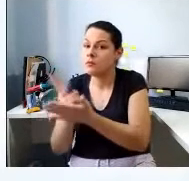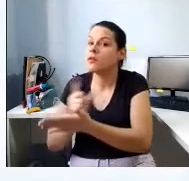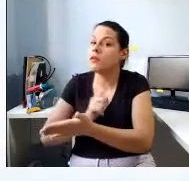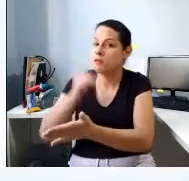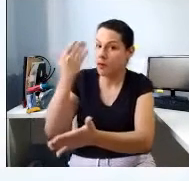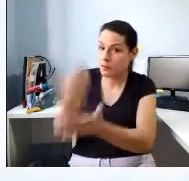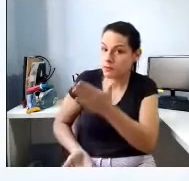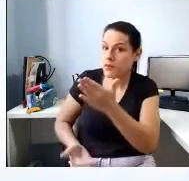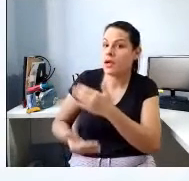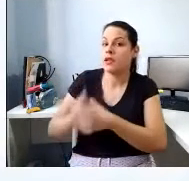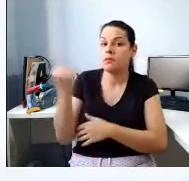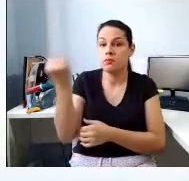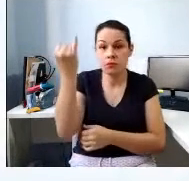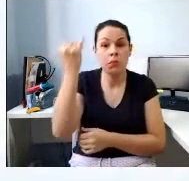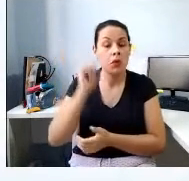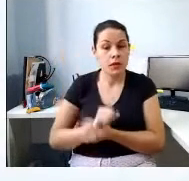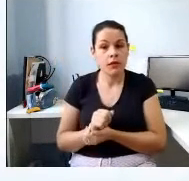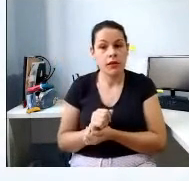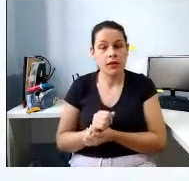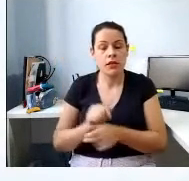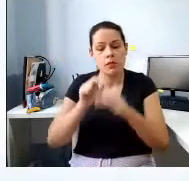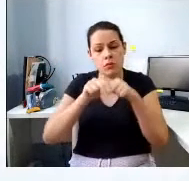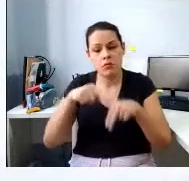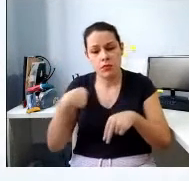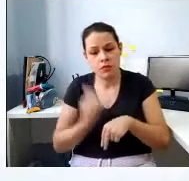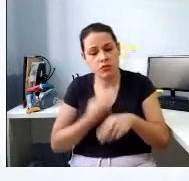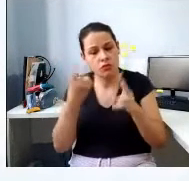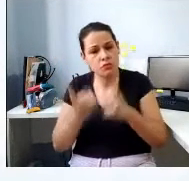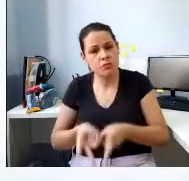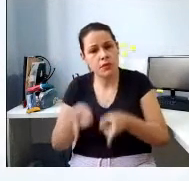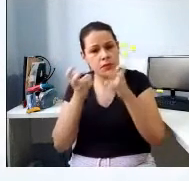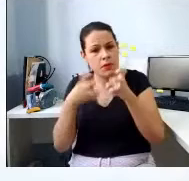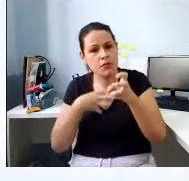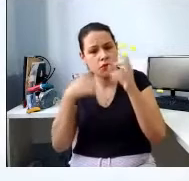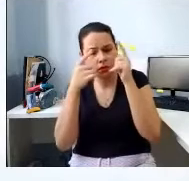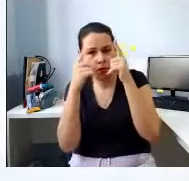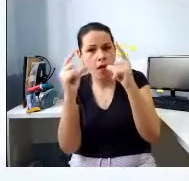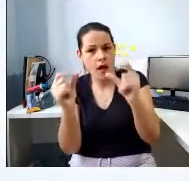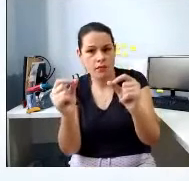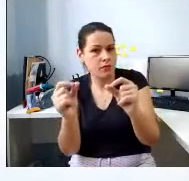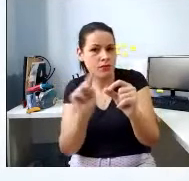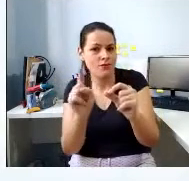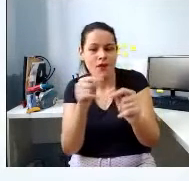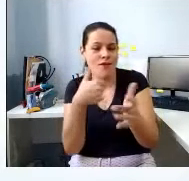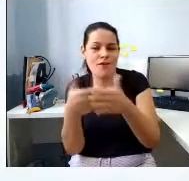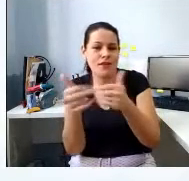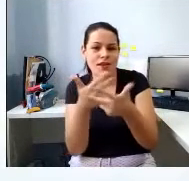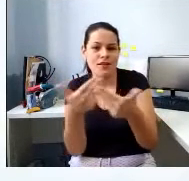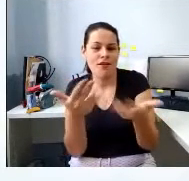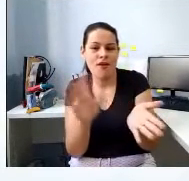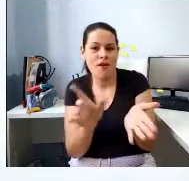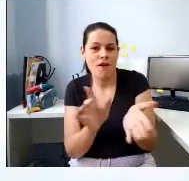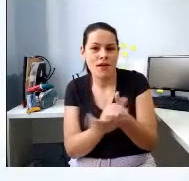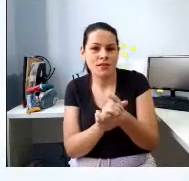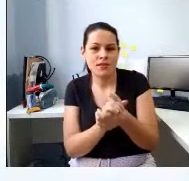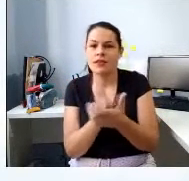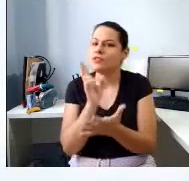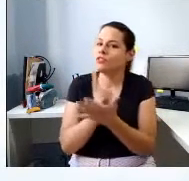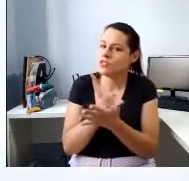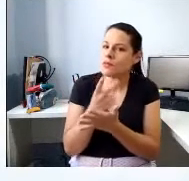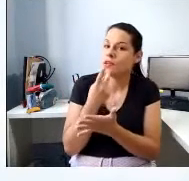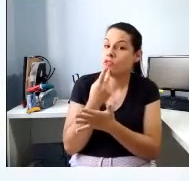bastante importante. Acho que isso é algo para a gente olhar com bastante atenção, isso não é qualquer coisa, uma vez que nós estamos falando do